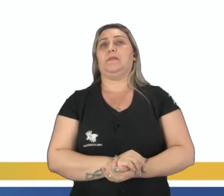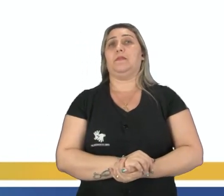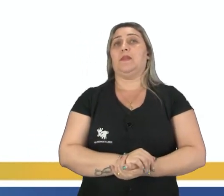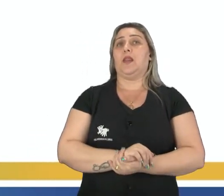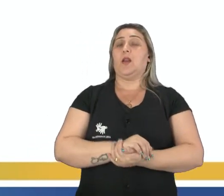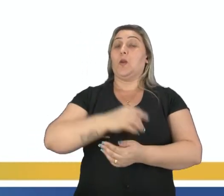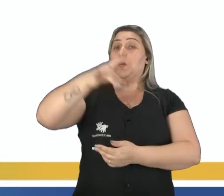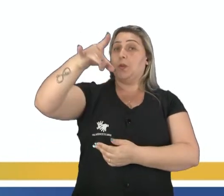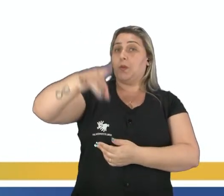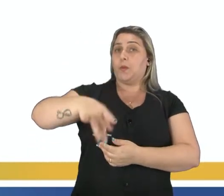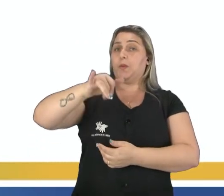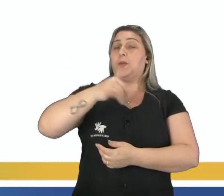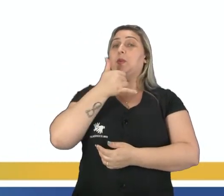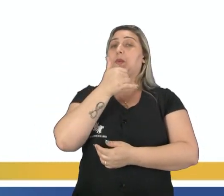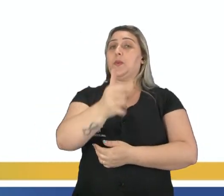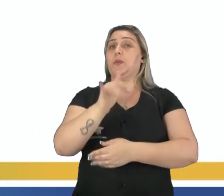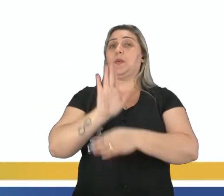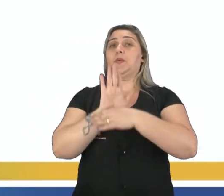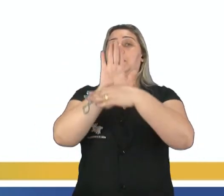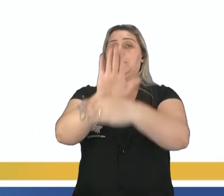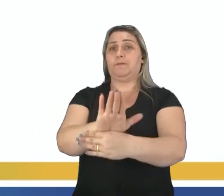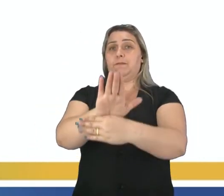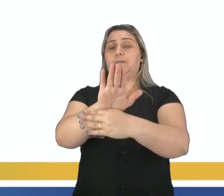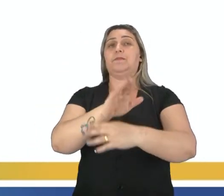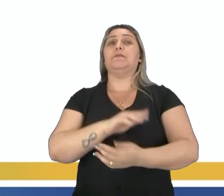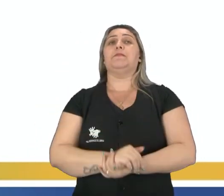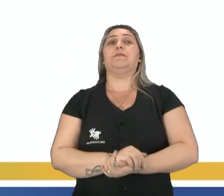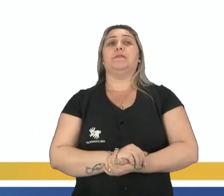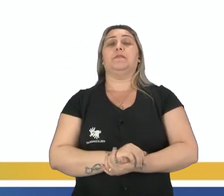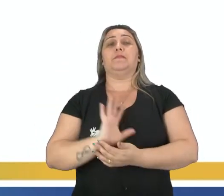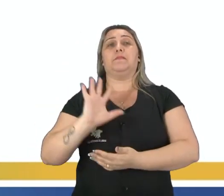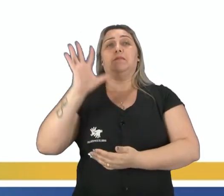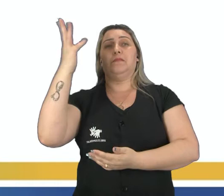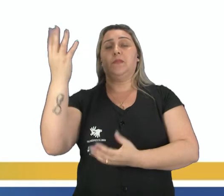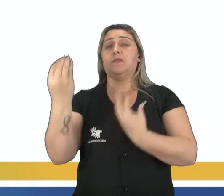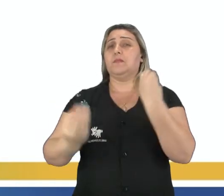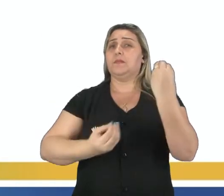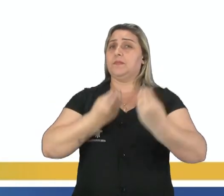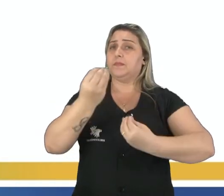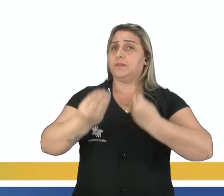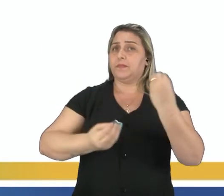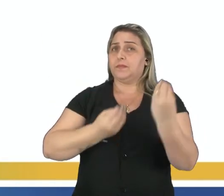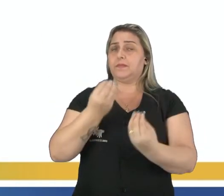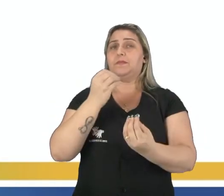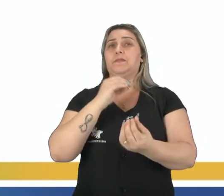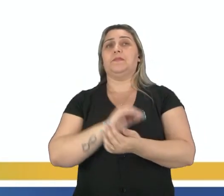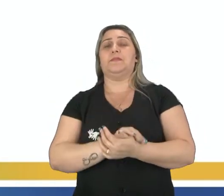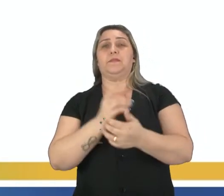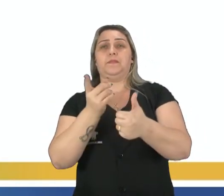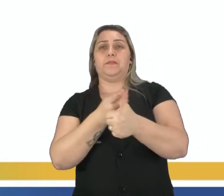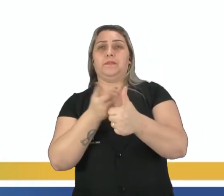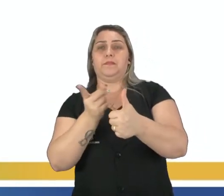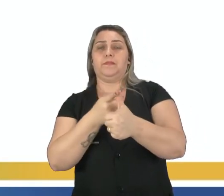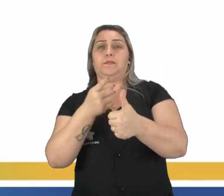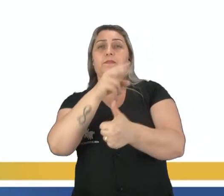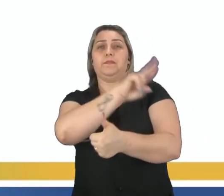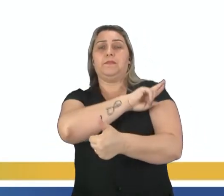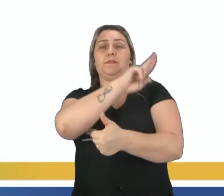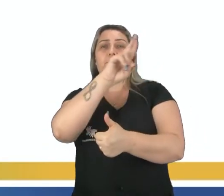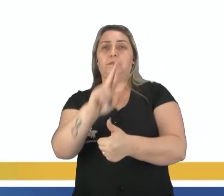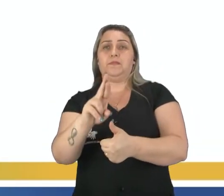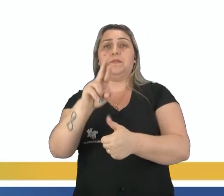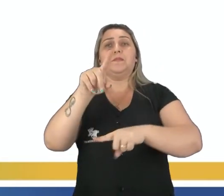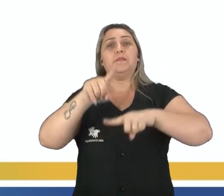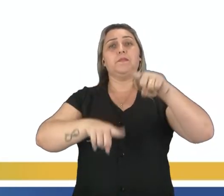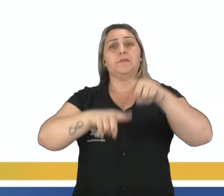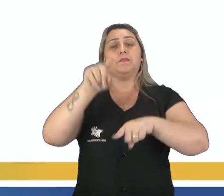E esse último, que é chamado de eletrização por indução, vai acontecer de que forma? Primeiro tem representado um corpo